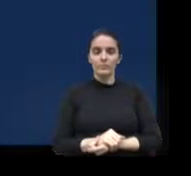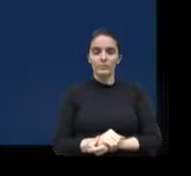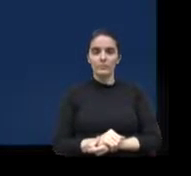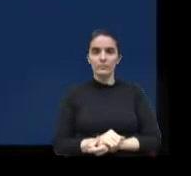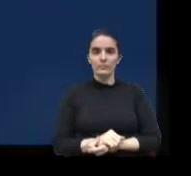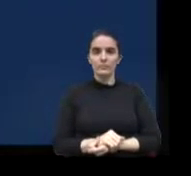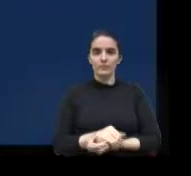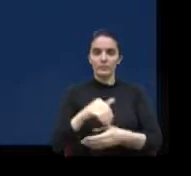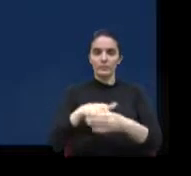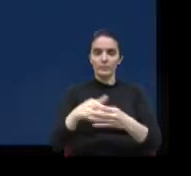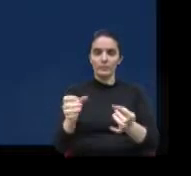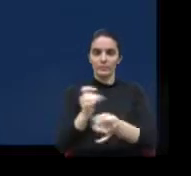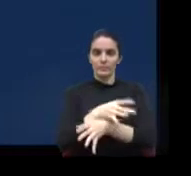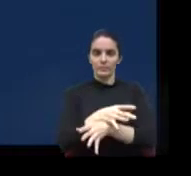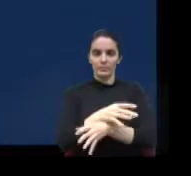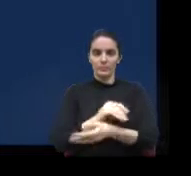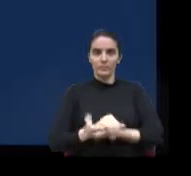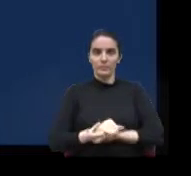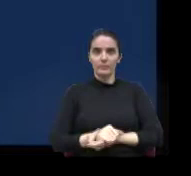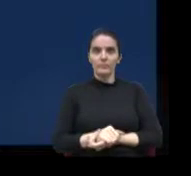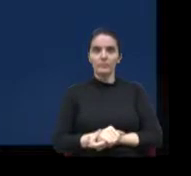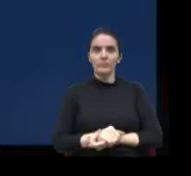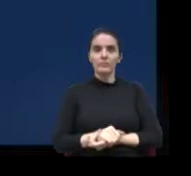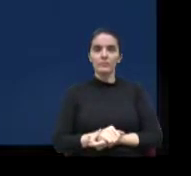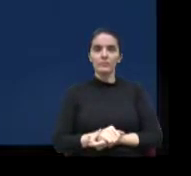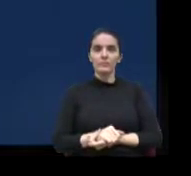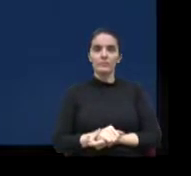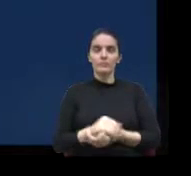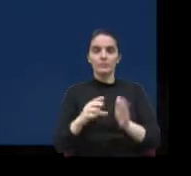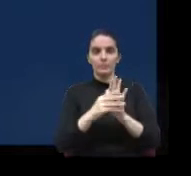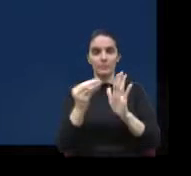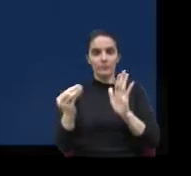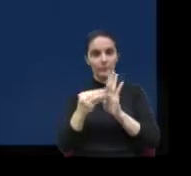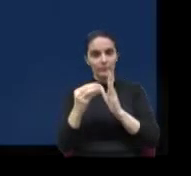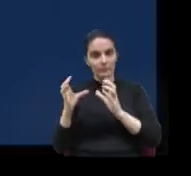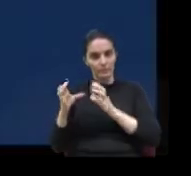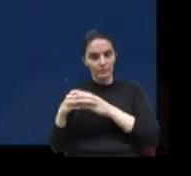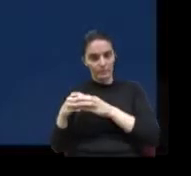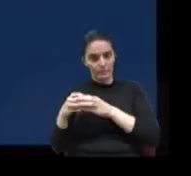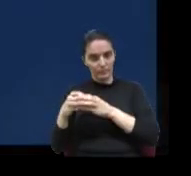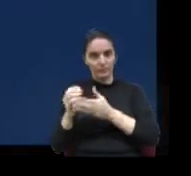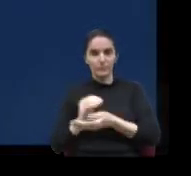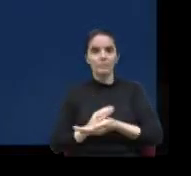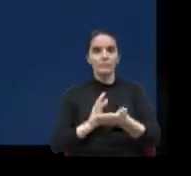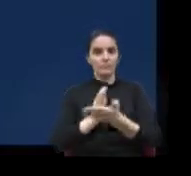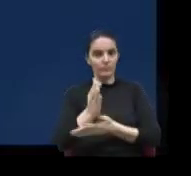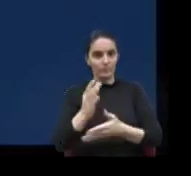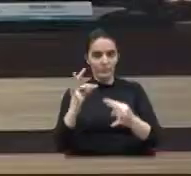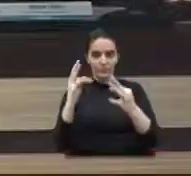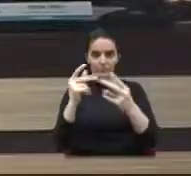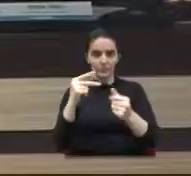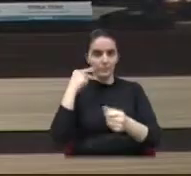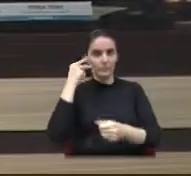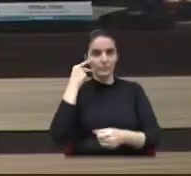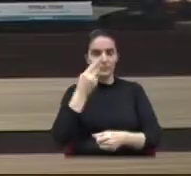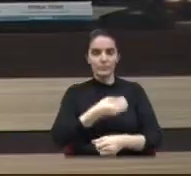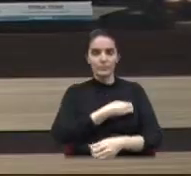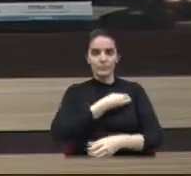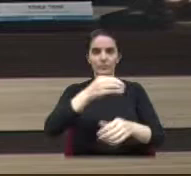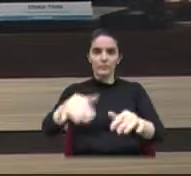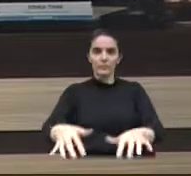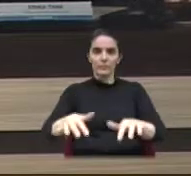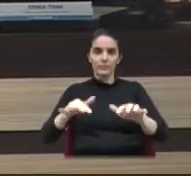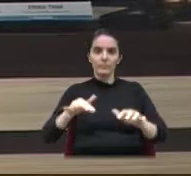Está encerrada a votação. As emendas em blocos foram aprovadas por todos os vereadores presentes